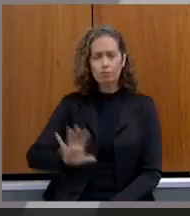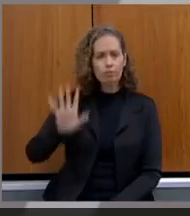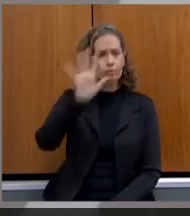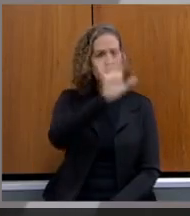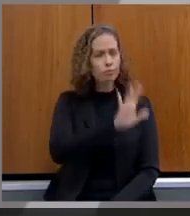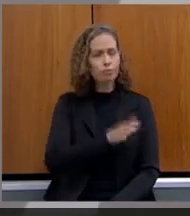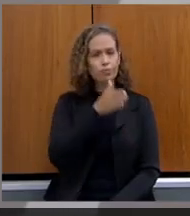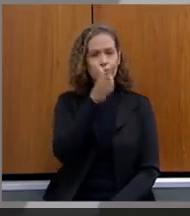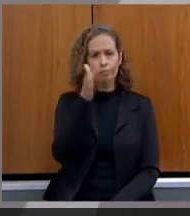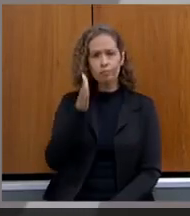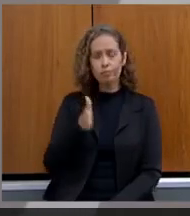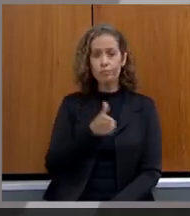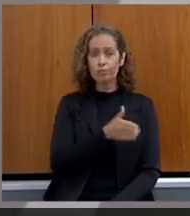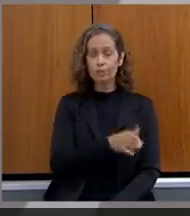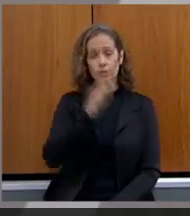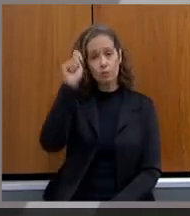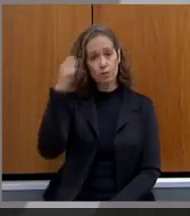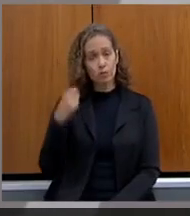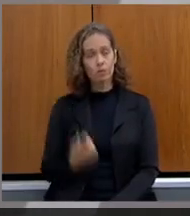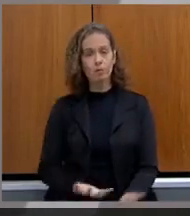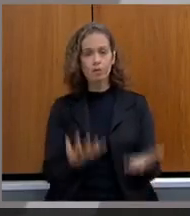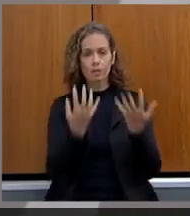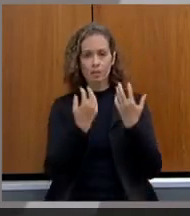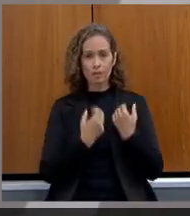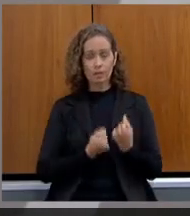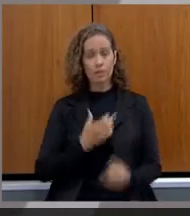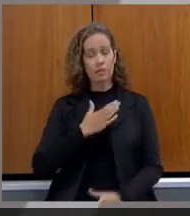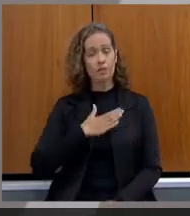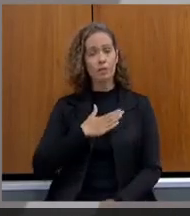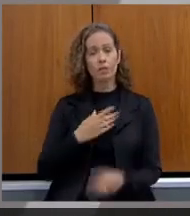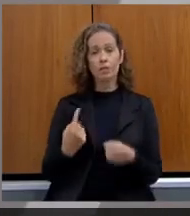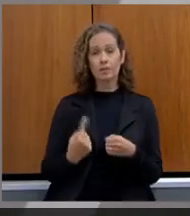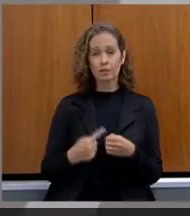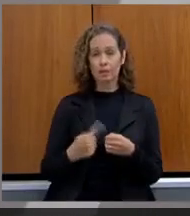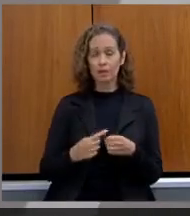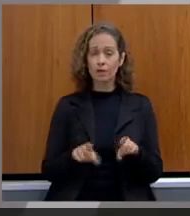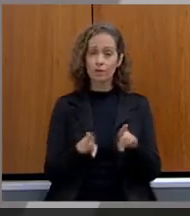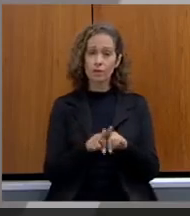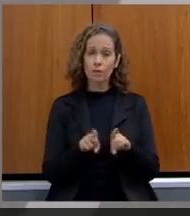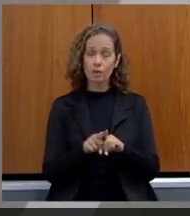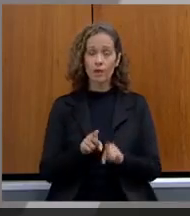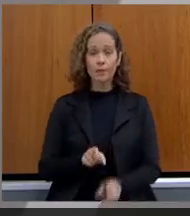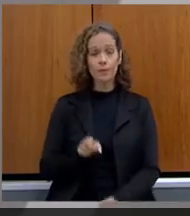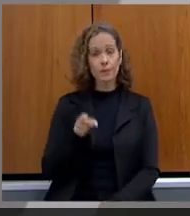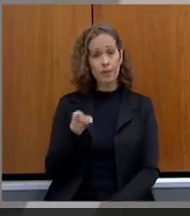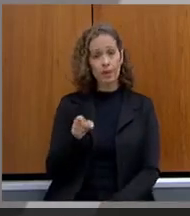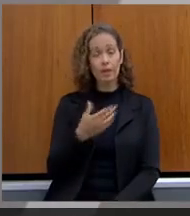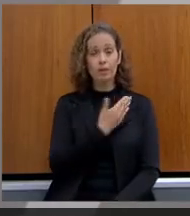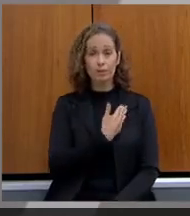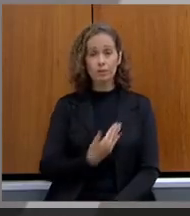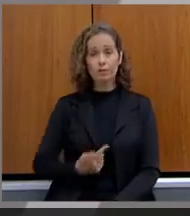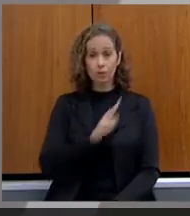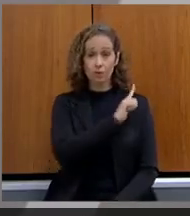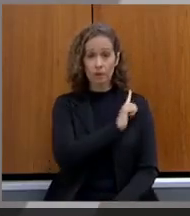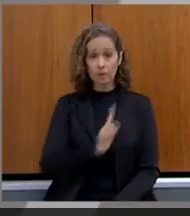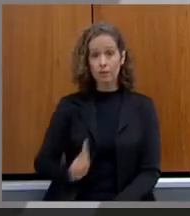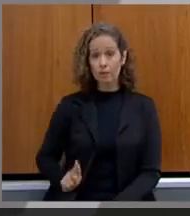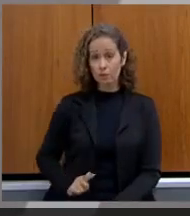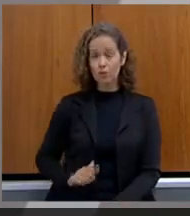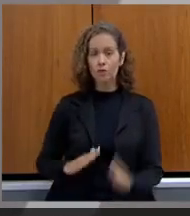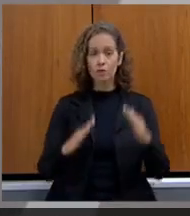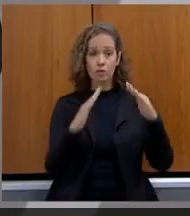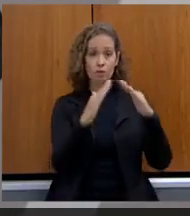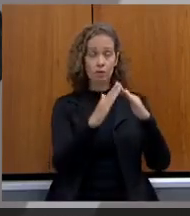duas semanas receber lá na minha cidade barraqueira de Januária ele e fez questão de ir na escola estadual